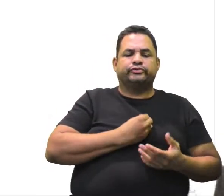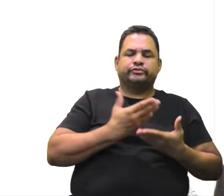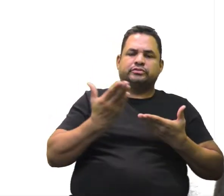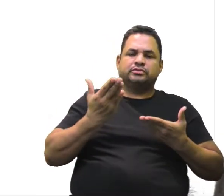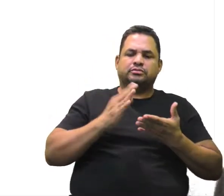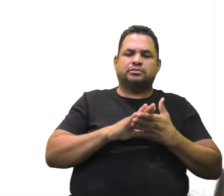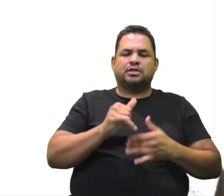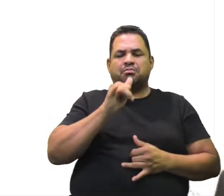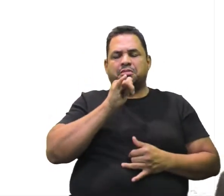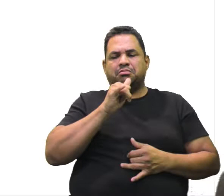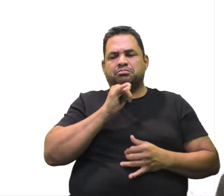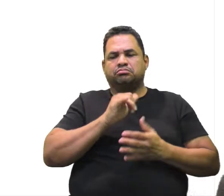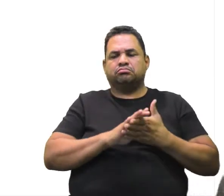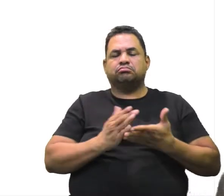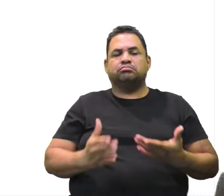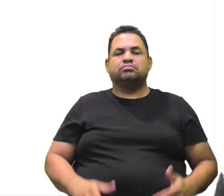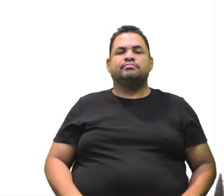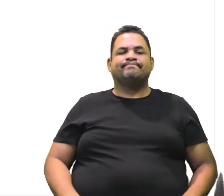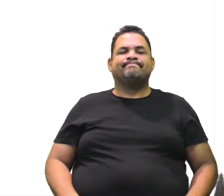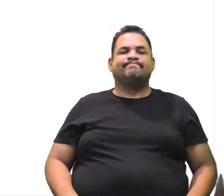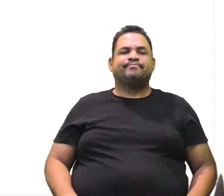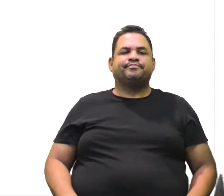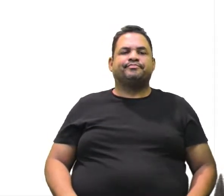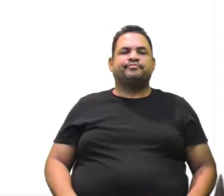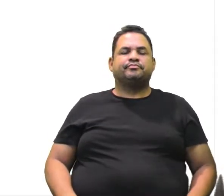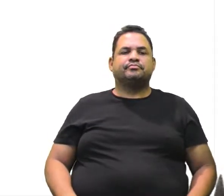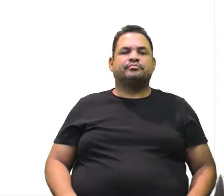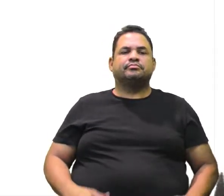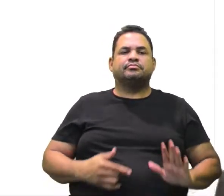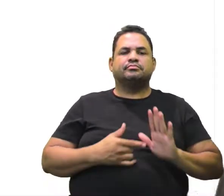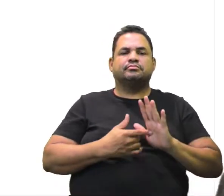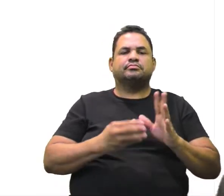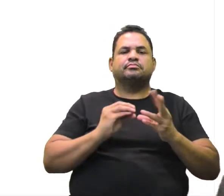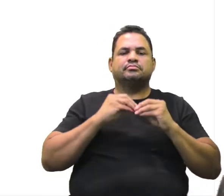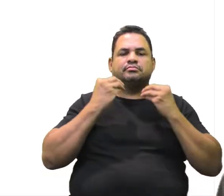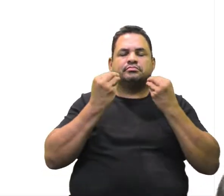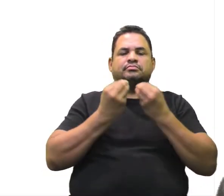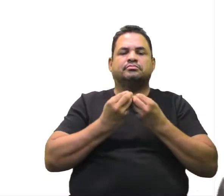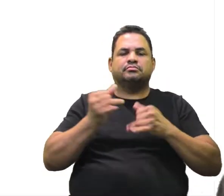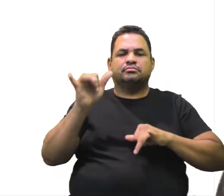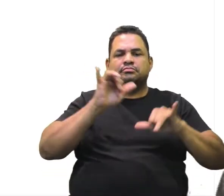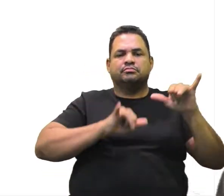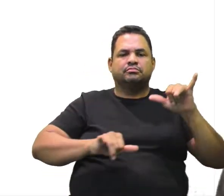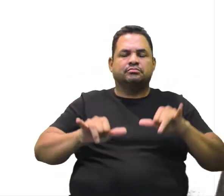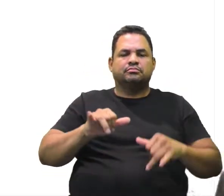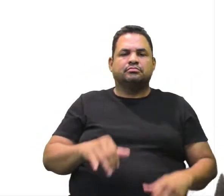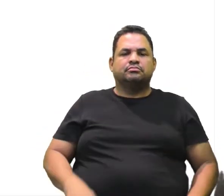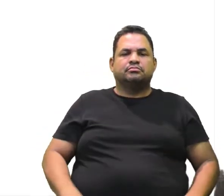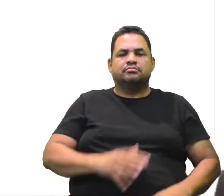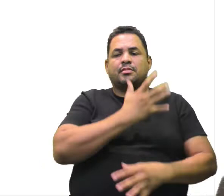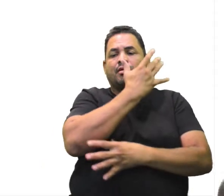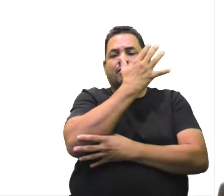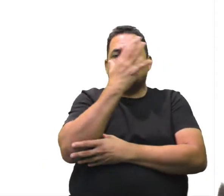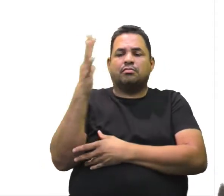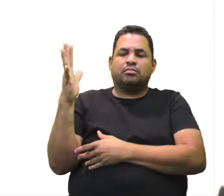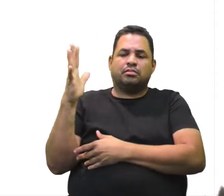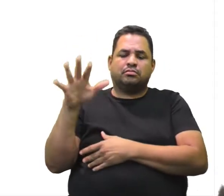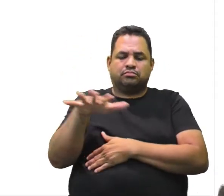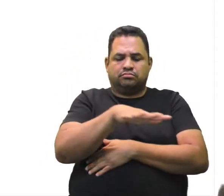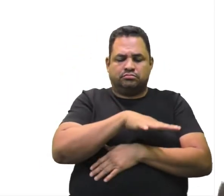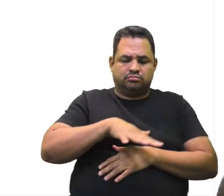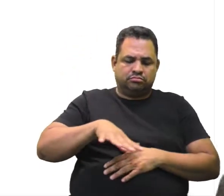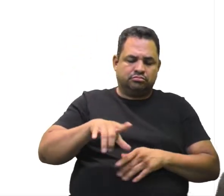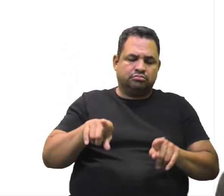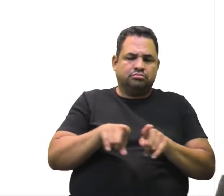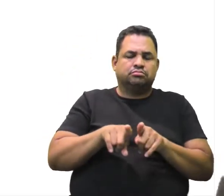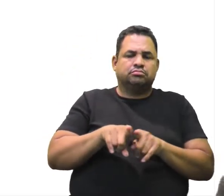convive, você bebe. Então, algo que representa substâncias químicas, né? O meio ambiente, você não vive